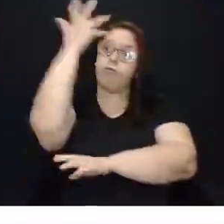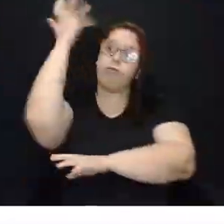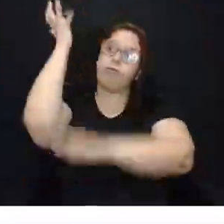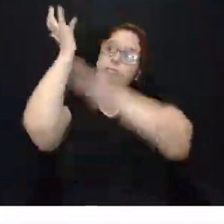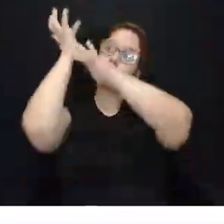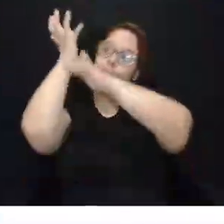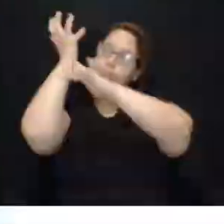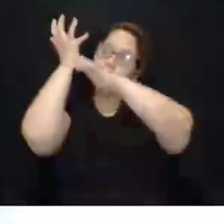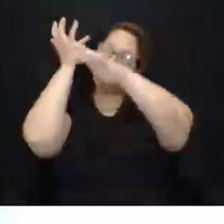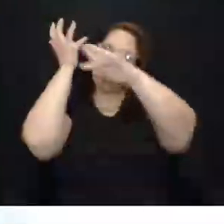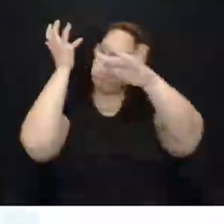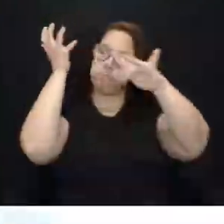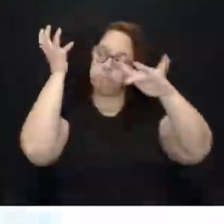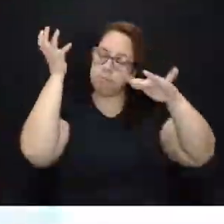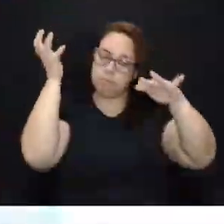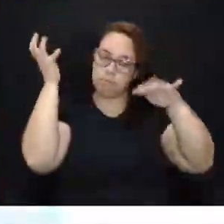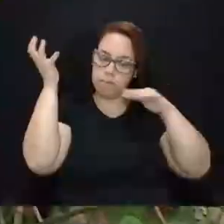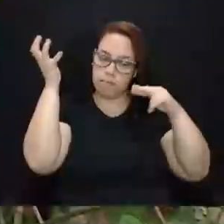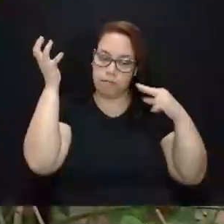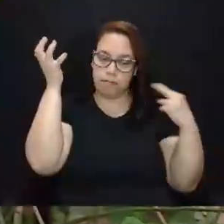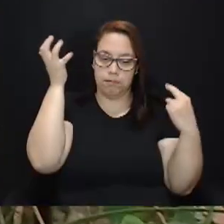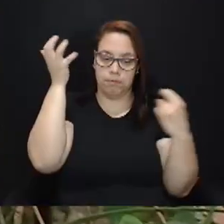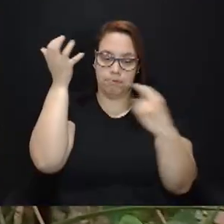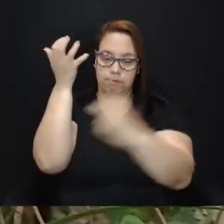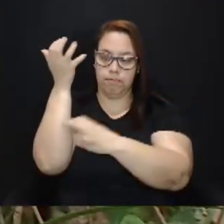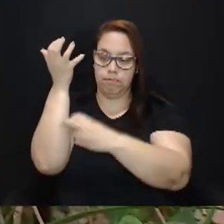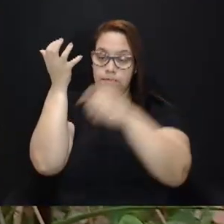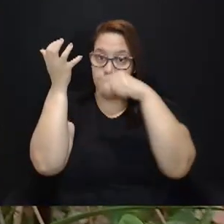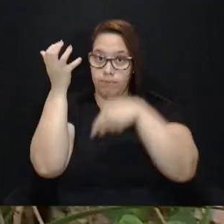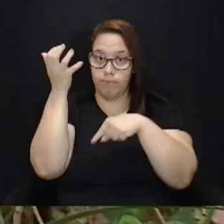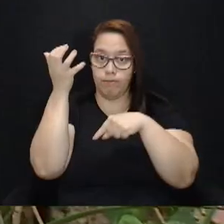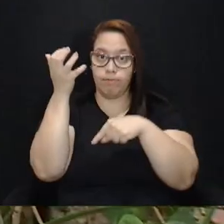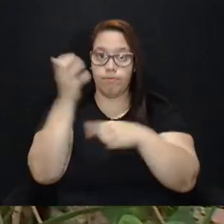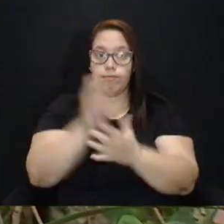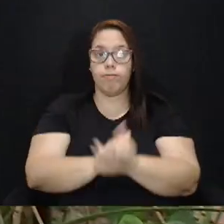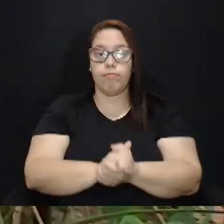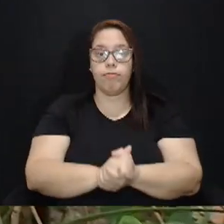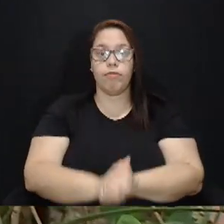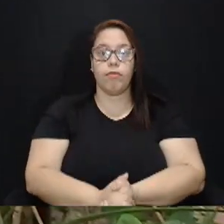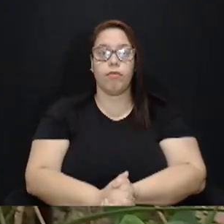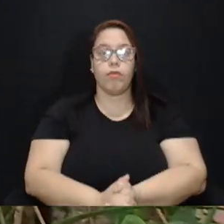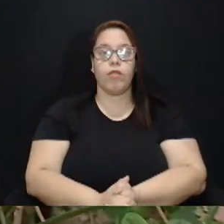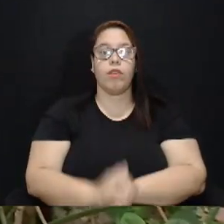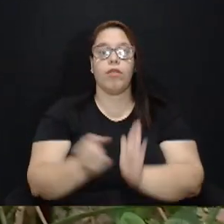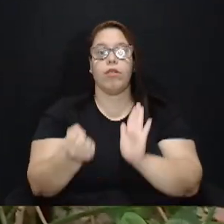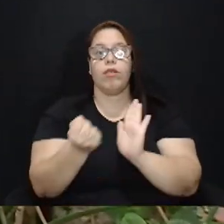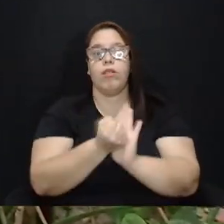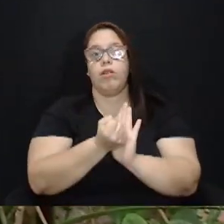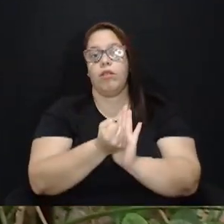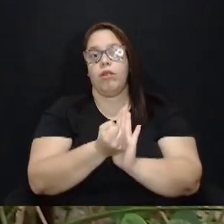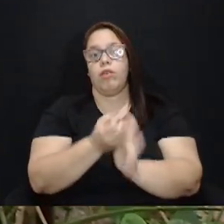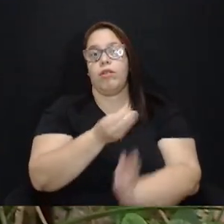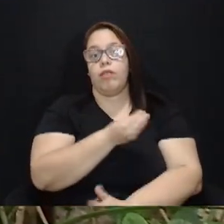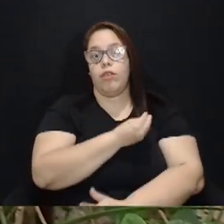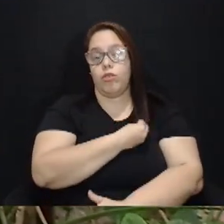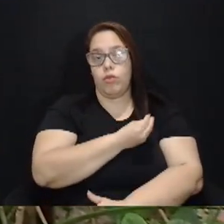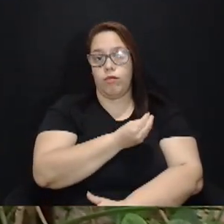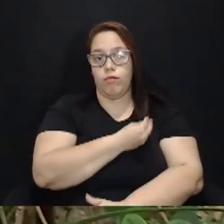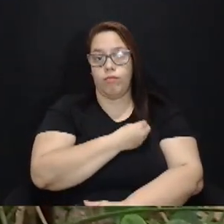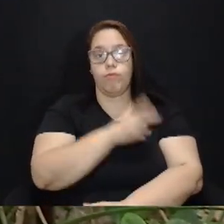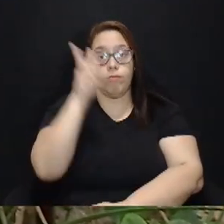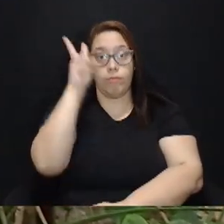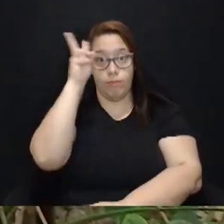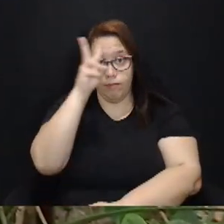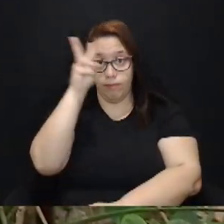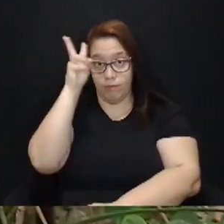luta, toda a nossa conquista é feito aqui. O legado da Thaís, ela deixou em vida uma história de